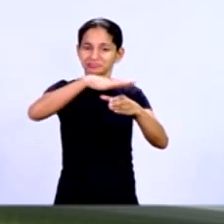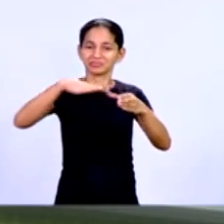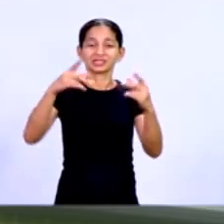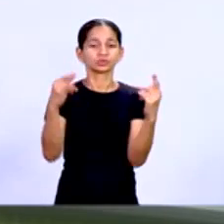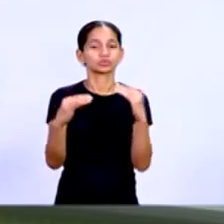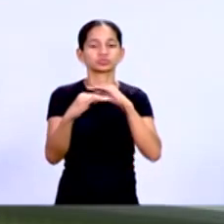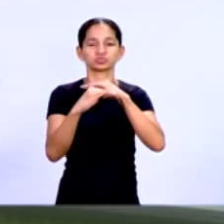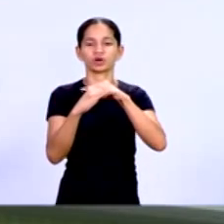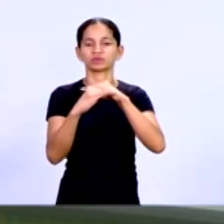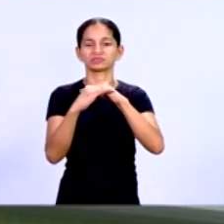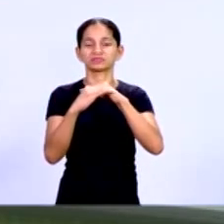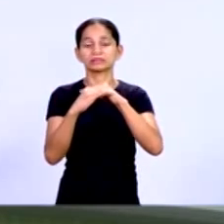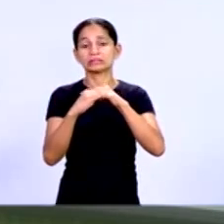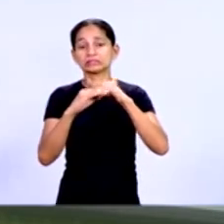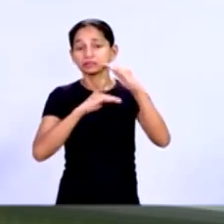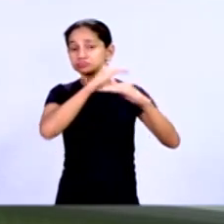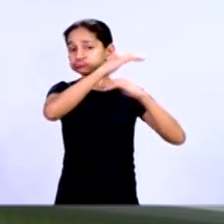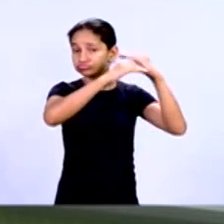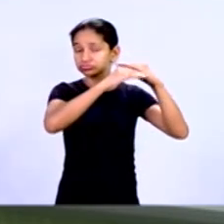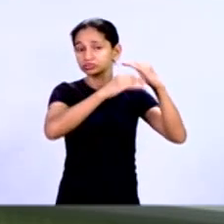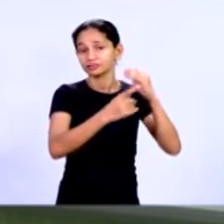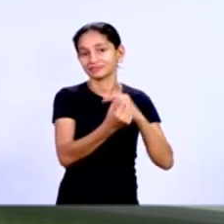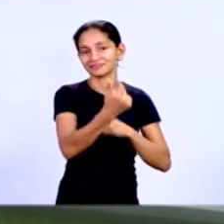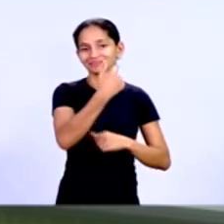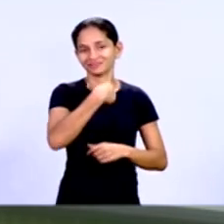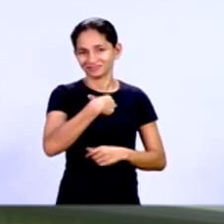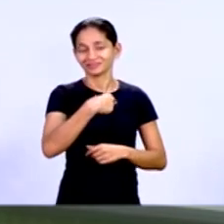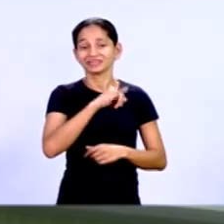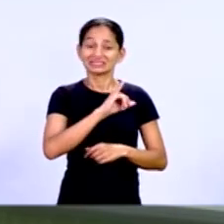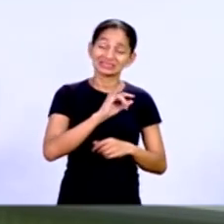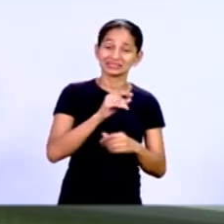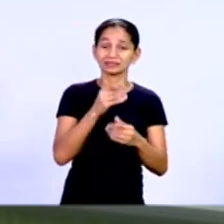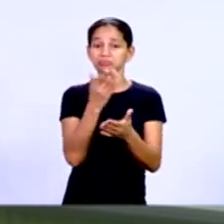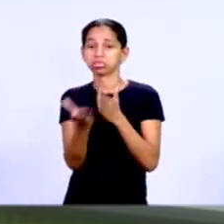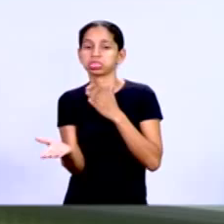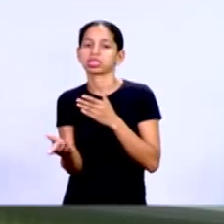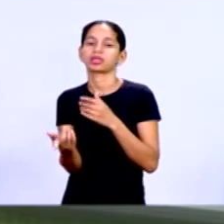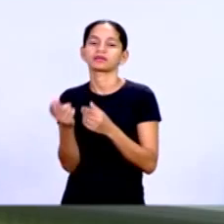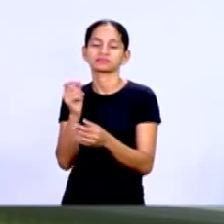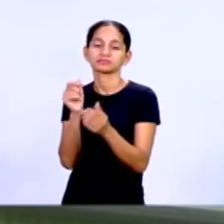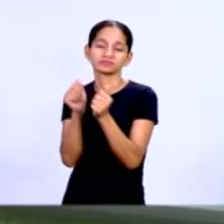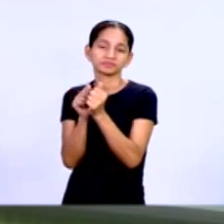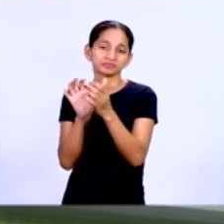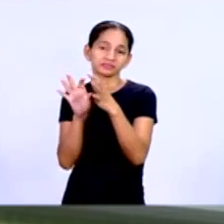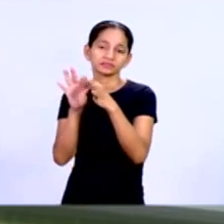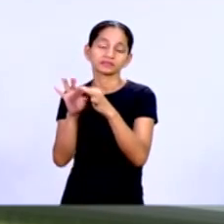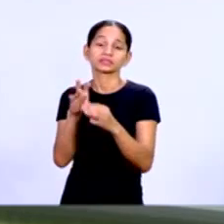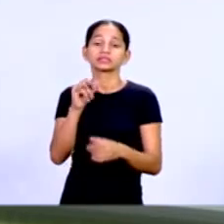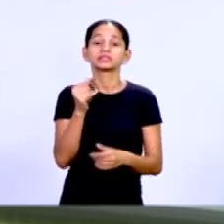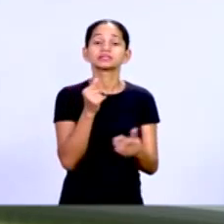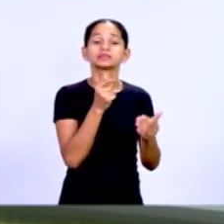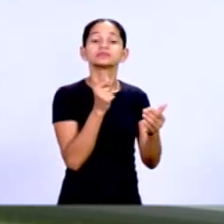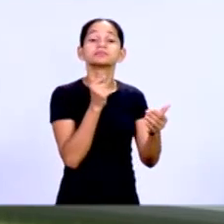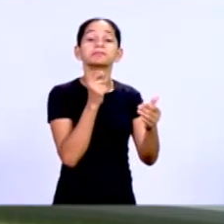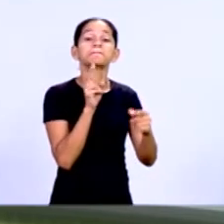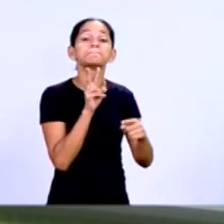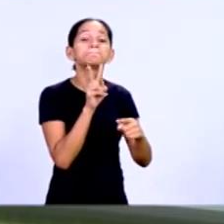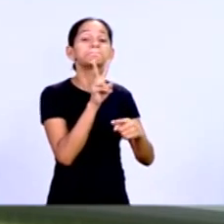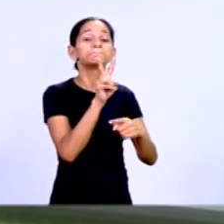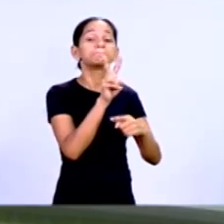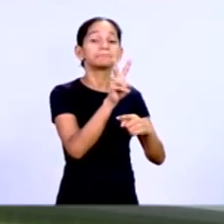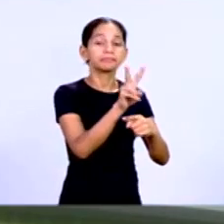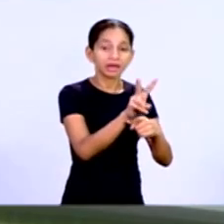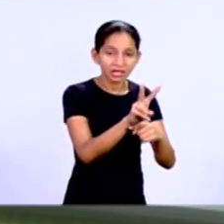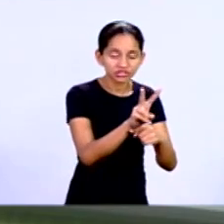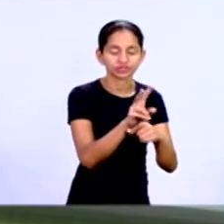na lucratividade, no crescimento ou na queda daquela empresa. Então ele não é credor. Se ele fosse credor, ele receberia tudo